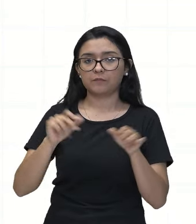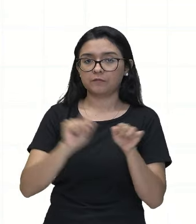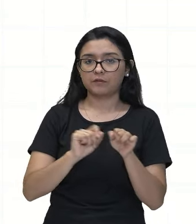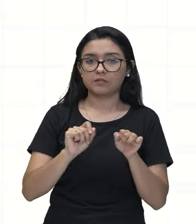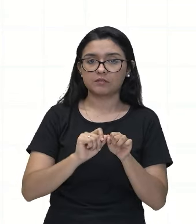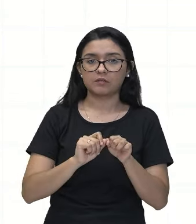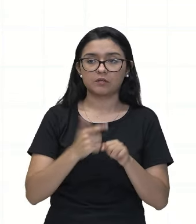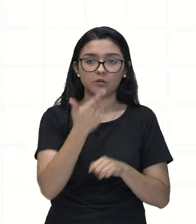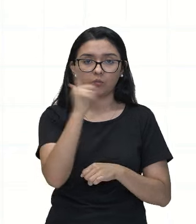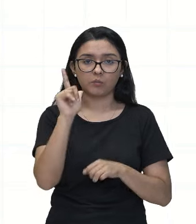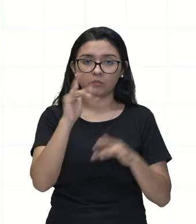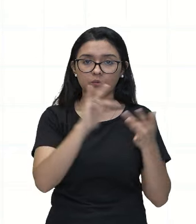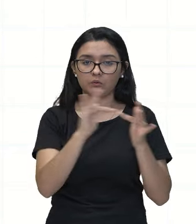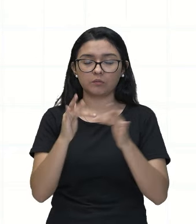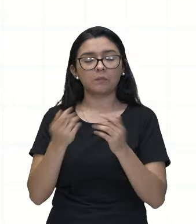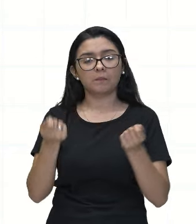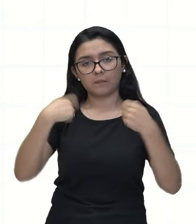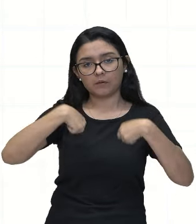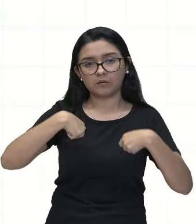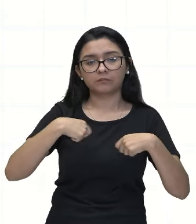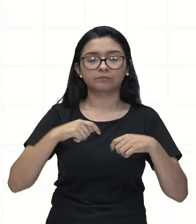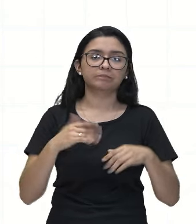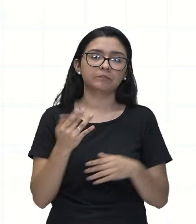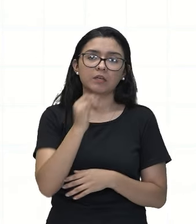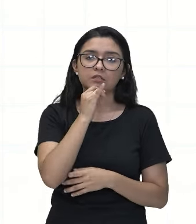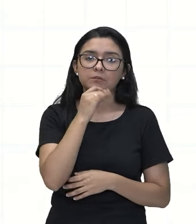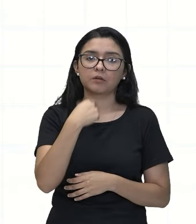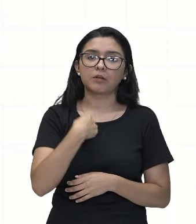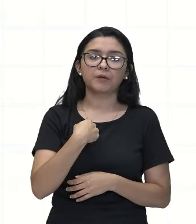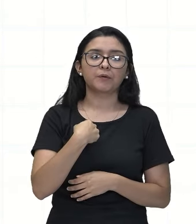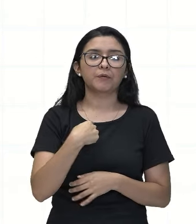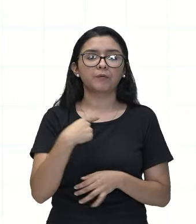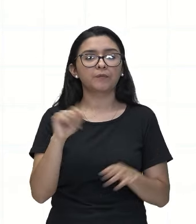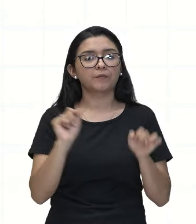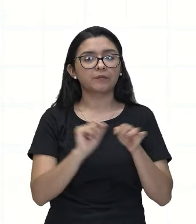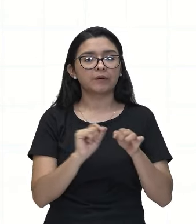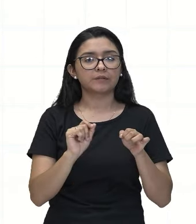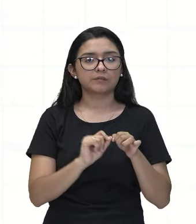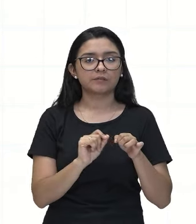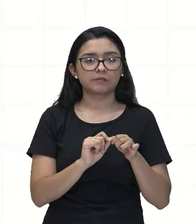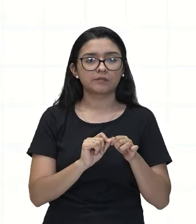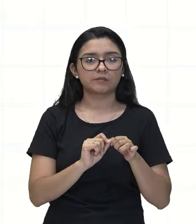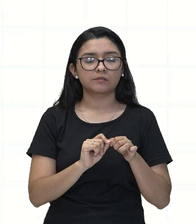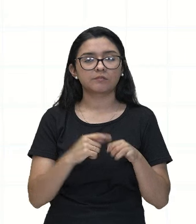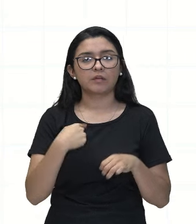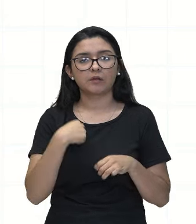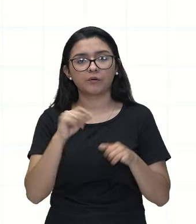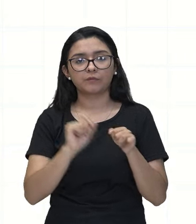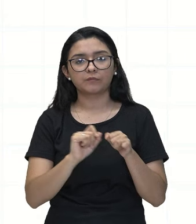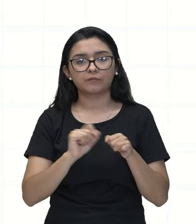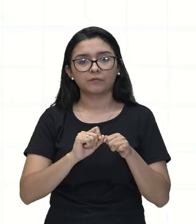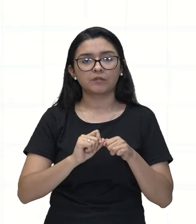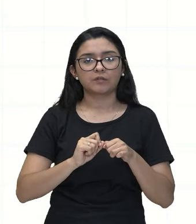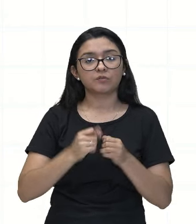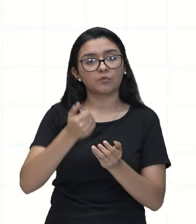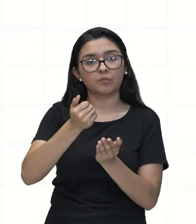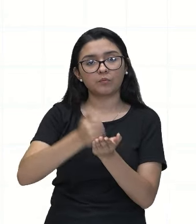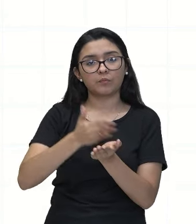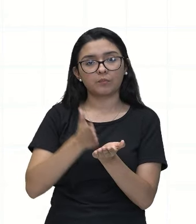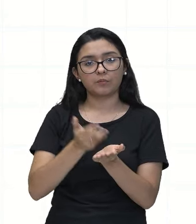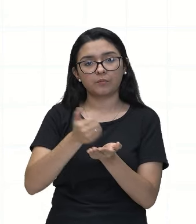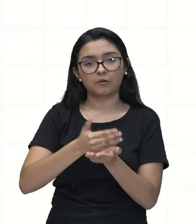ação então eu posso dizer assim vou fazer um eu fiz um bolo por exemplo né se eu